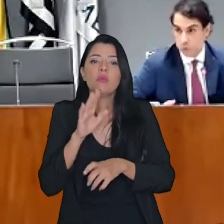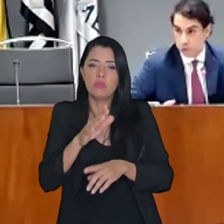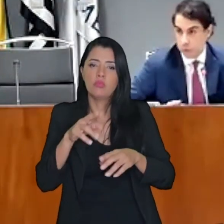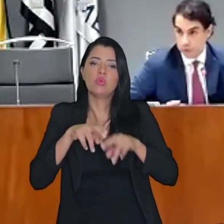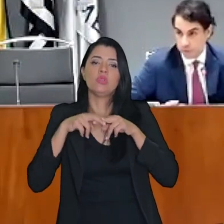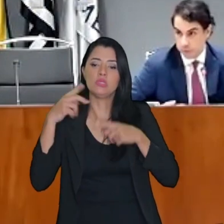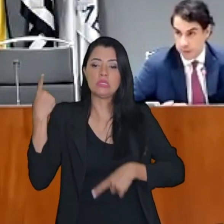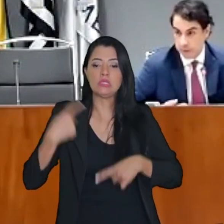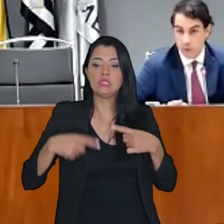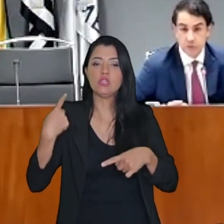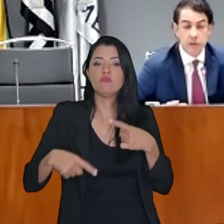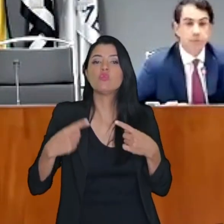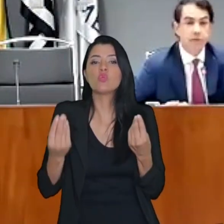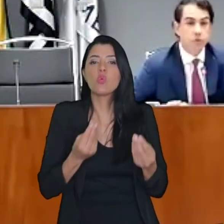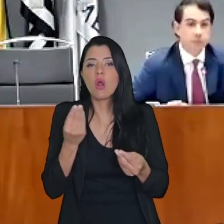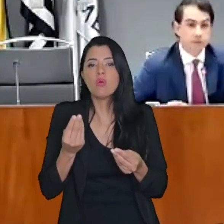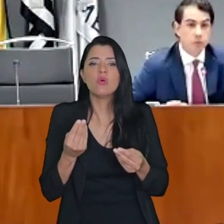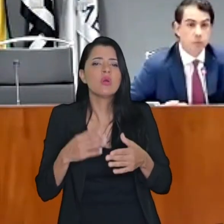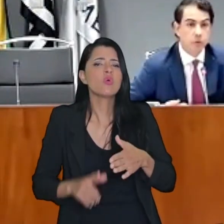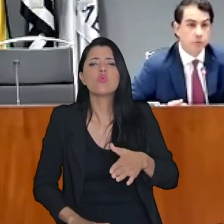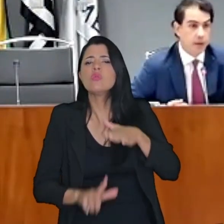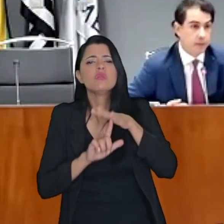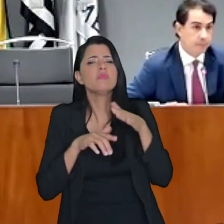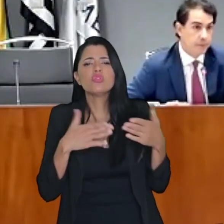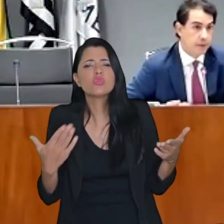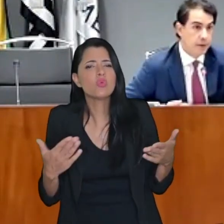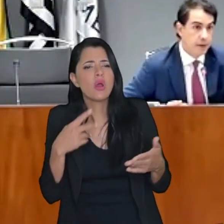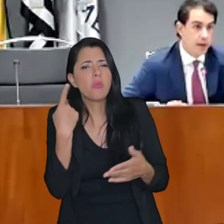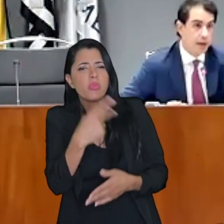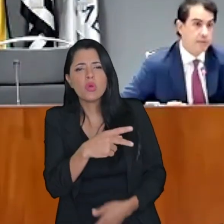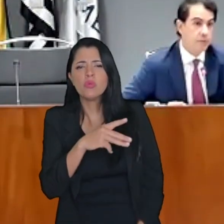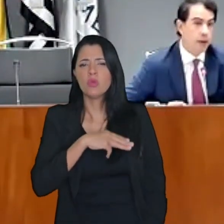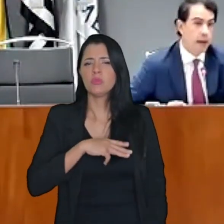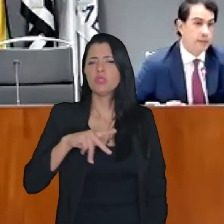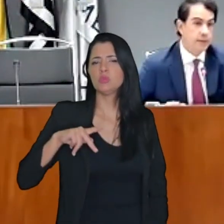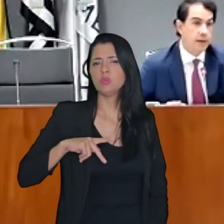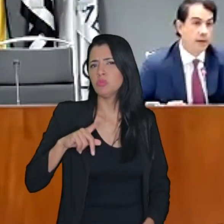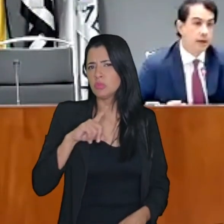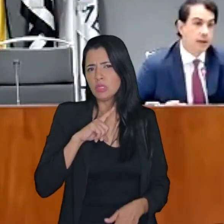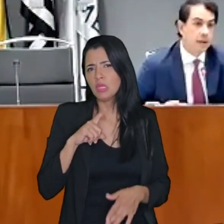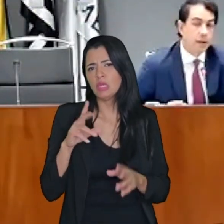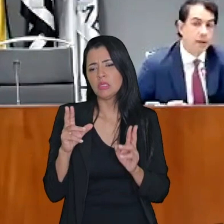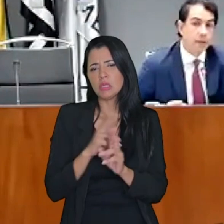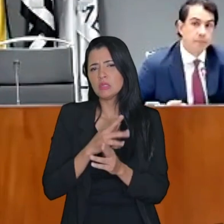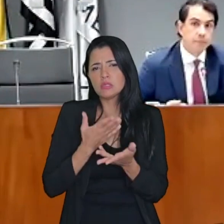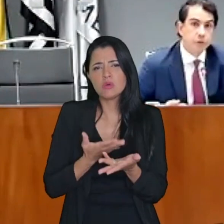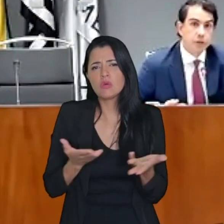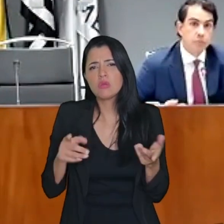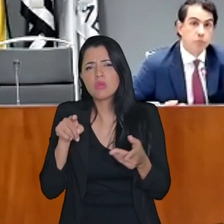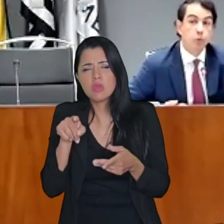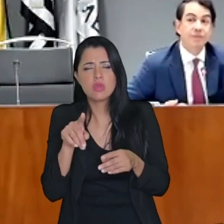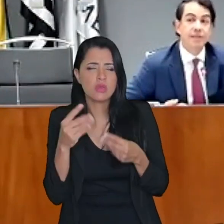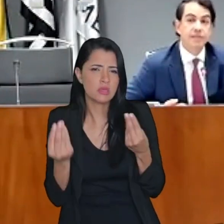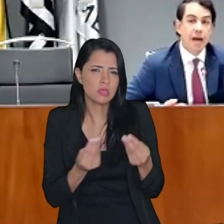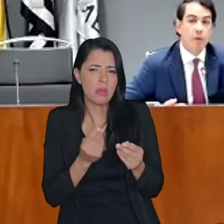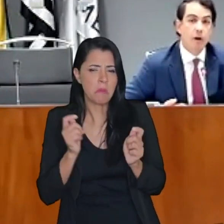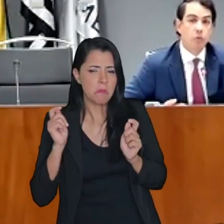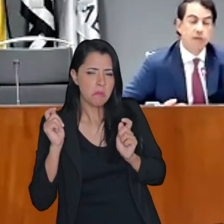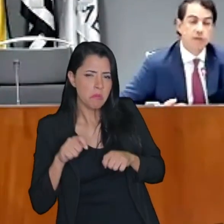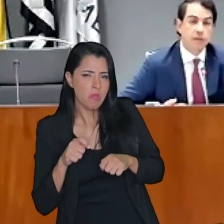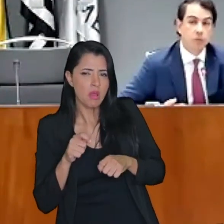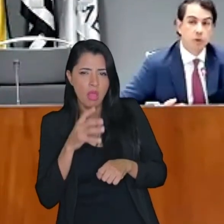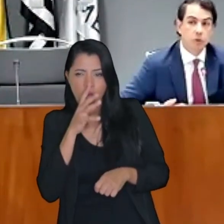âmbito do acordo de colaboração premiada. Quais os limites que o Ministério Público tem em relação a essa, digamos,